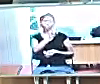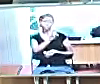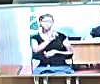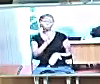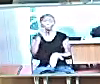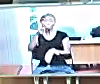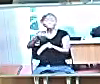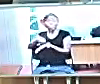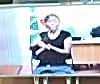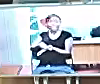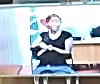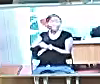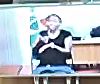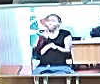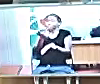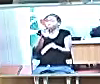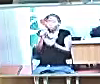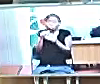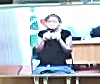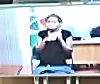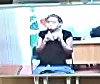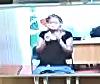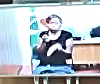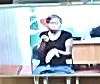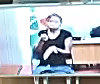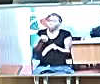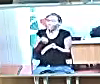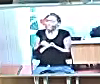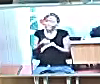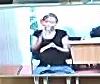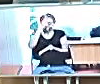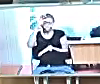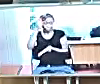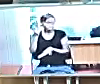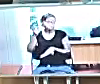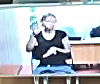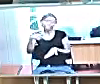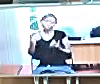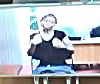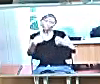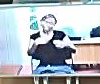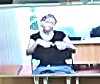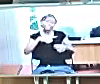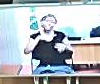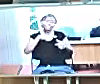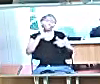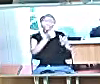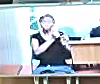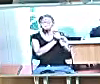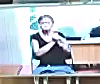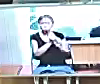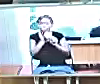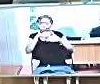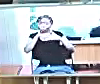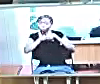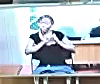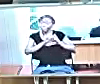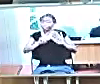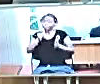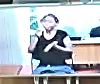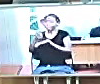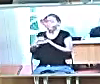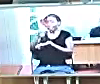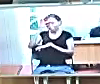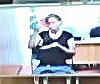gente não tem um colchão uma poupança para pagar os inativos que era o ideal de se ter ao longo dos anos essa contribuição não foi feita para quem hoje está